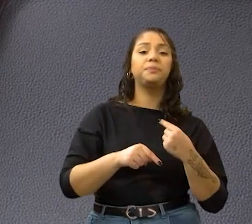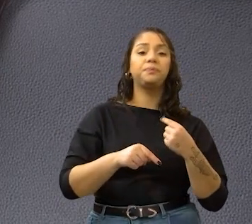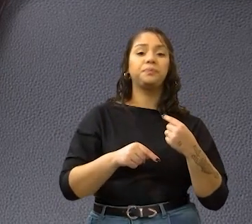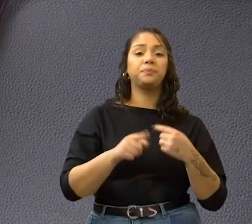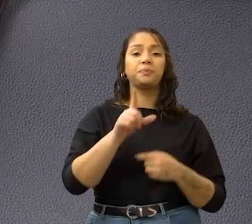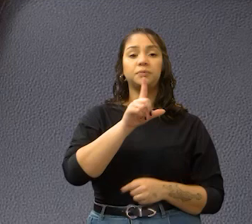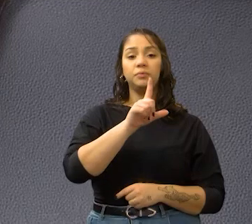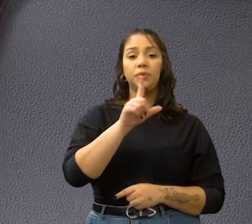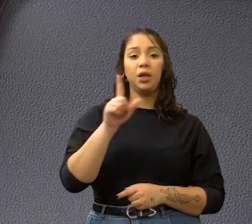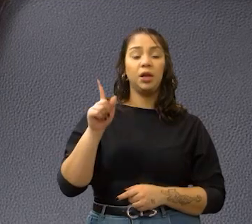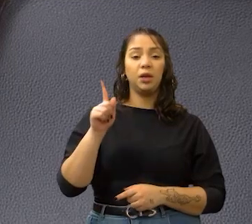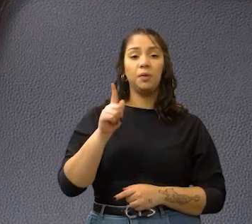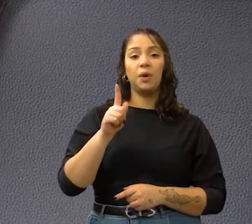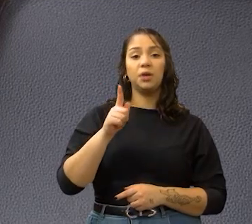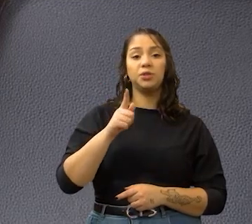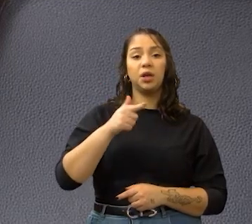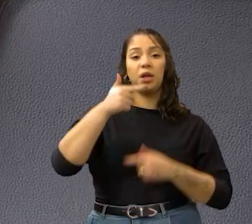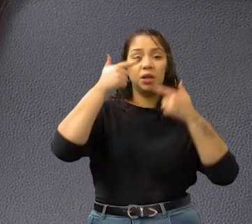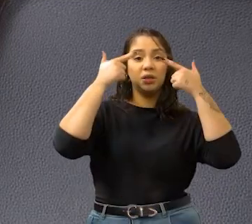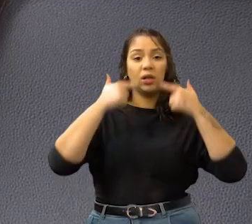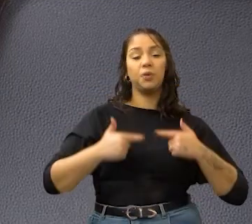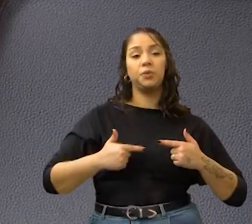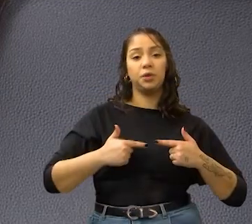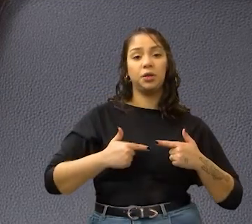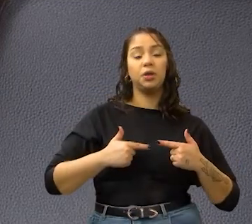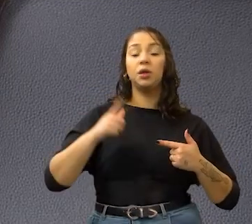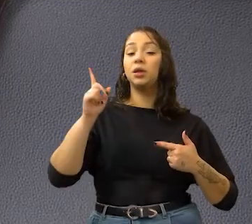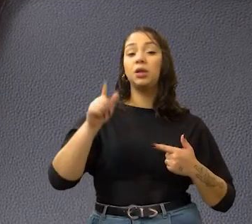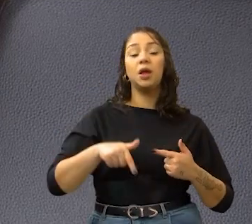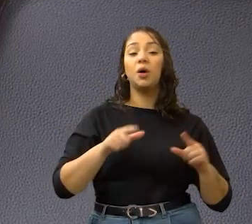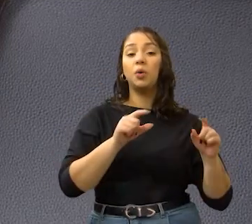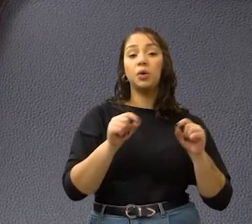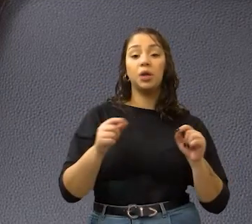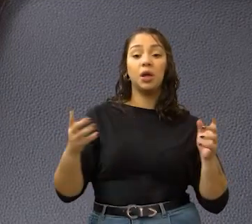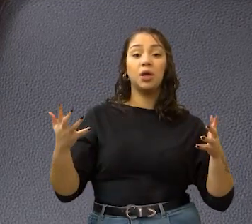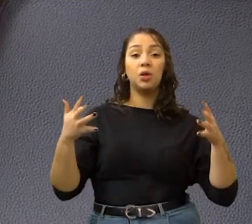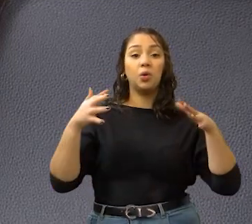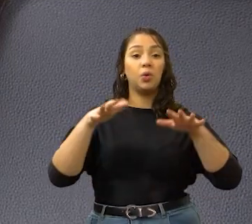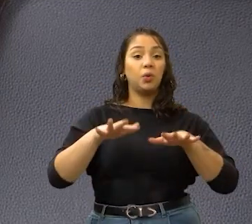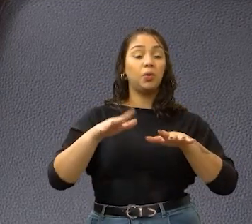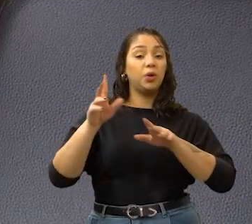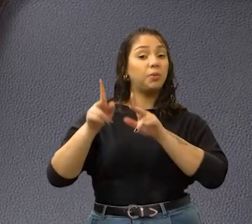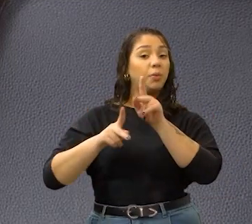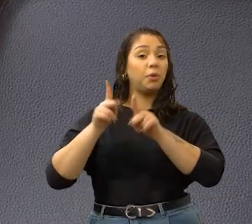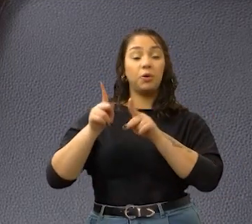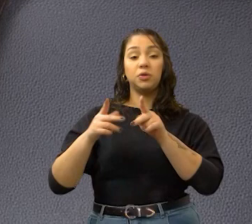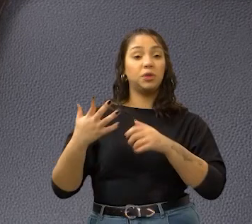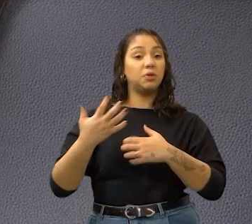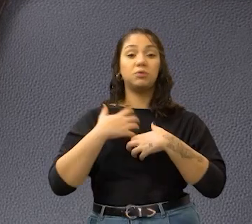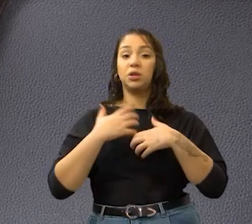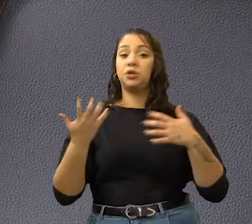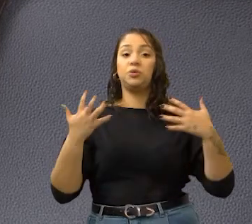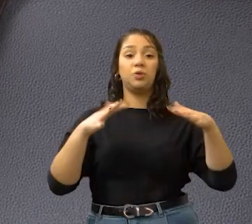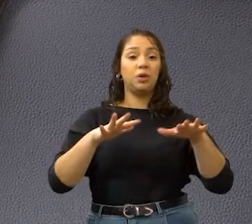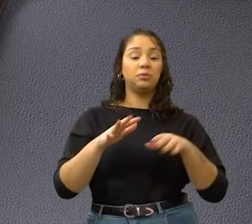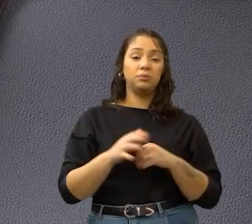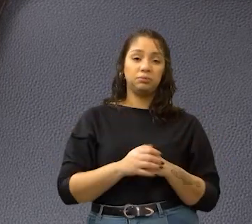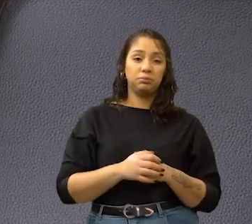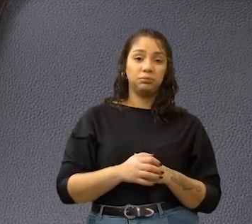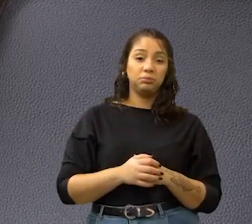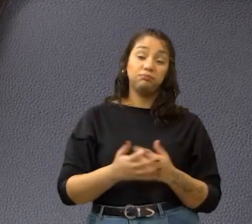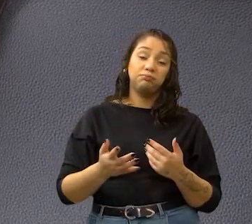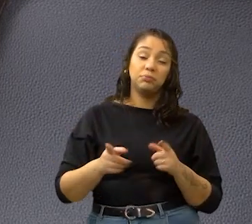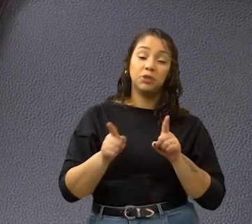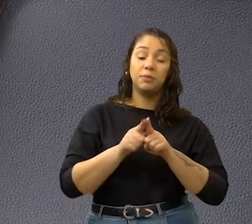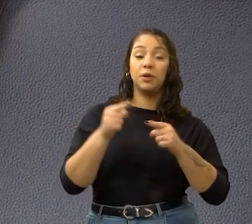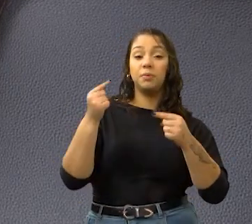a proibição da linguagem neutra, que nada mais é uma forma de você incluir uma parte da população que não se sente inclusa na sociedade, né? Ou